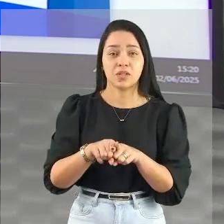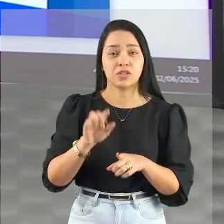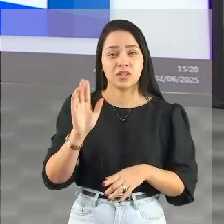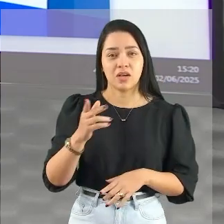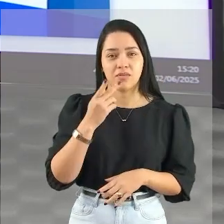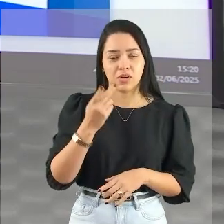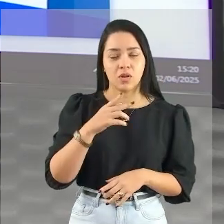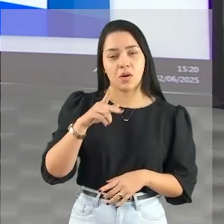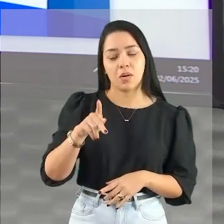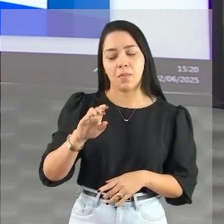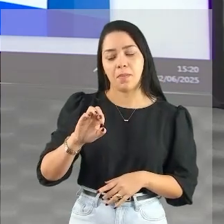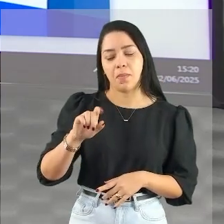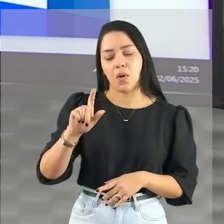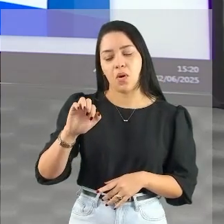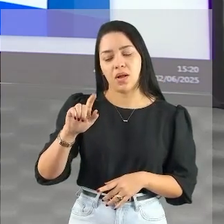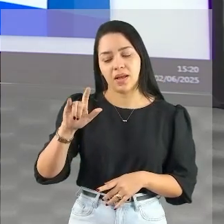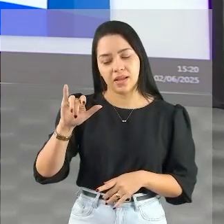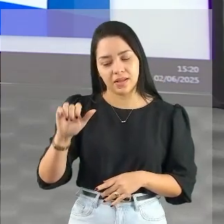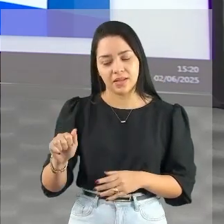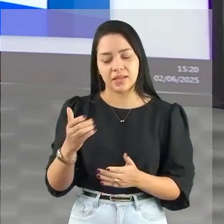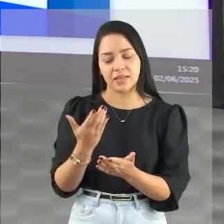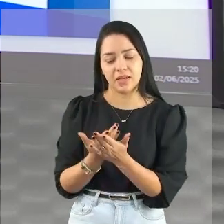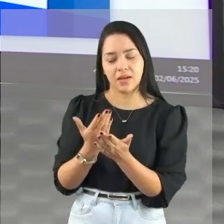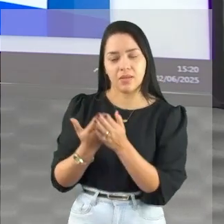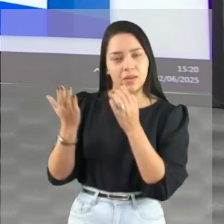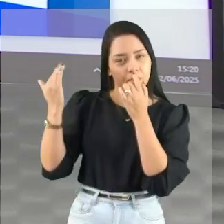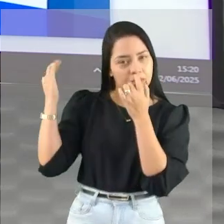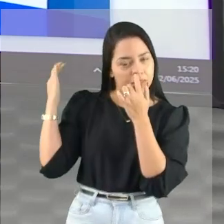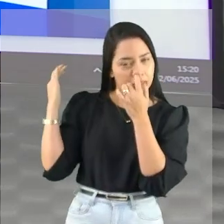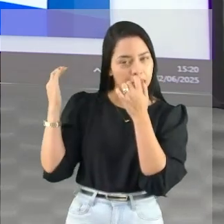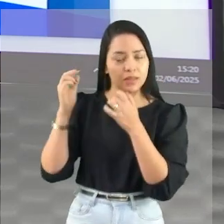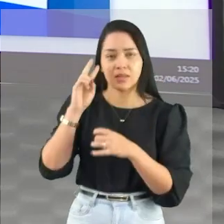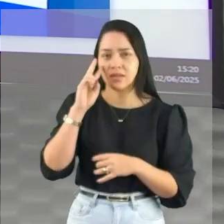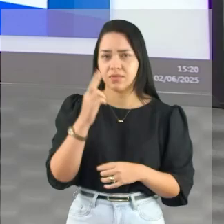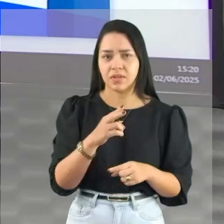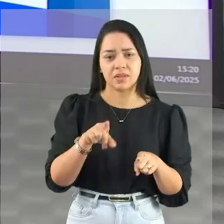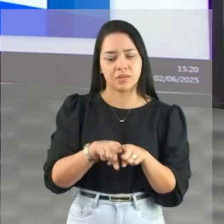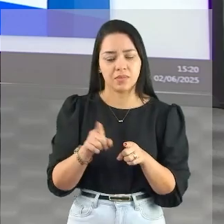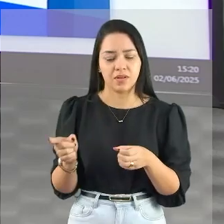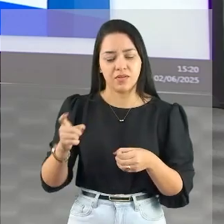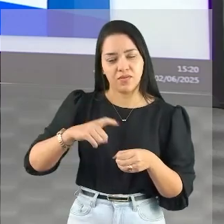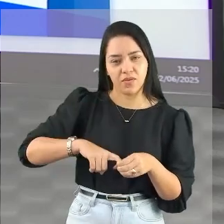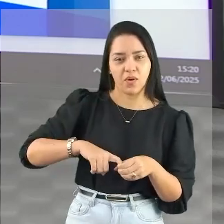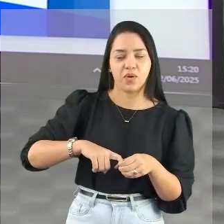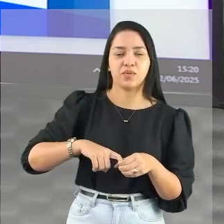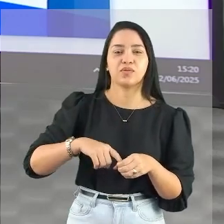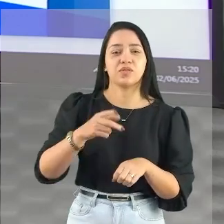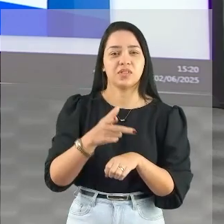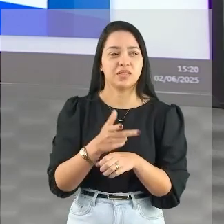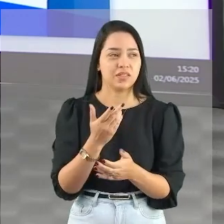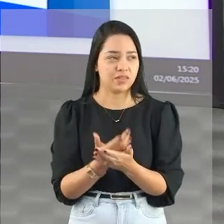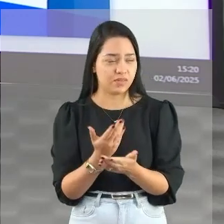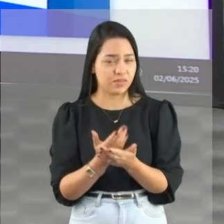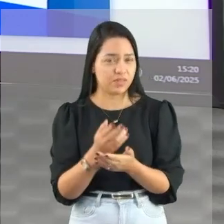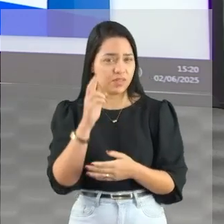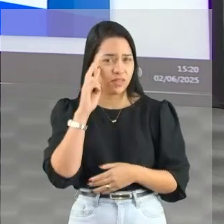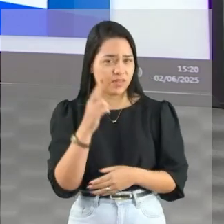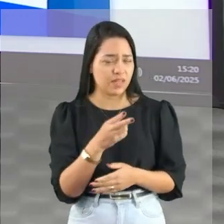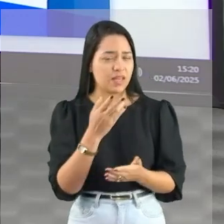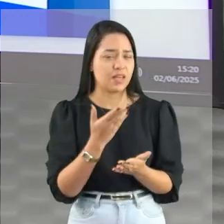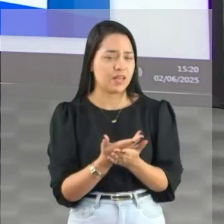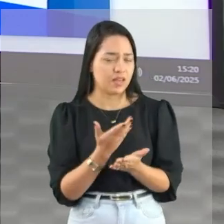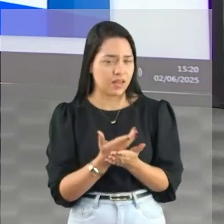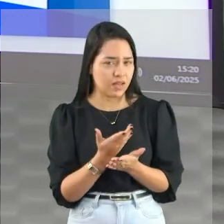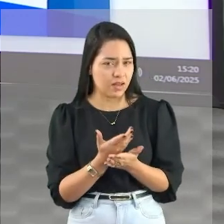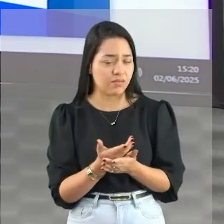sobre polialelia na nossa aula passada. Quem não assistiu, por favor, volte umas casas anteriores, tá? Assistam às nossas